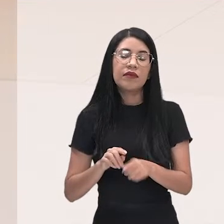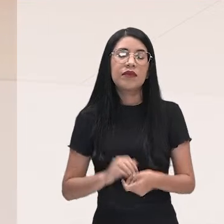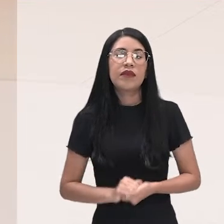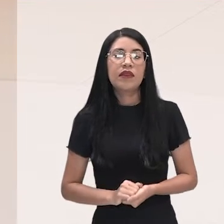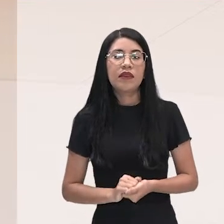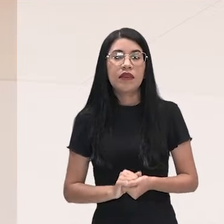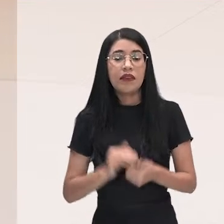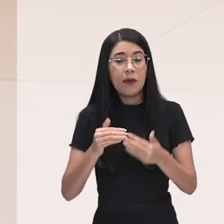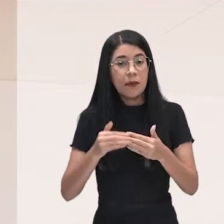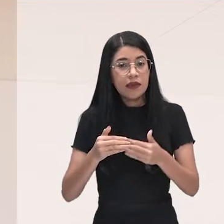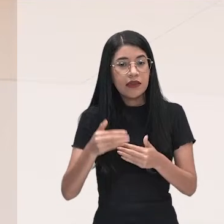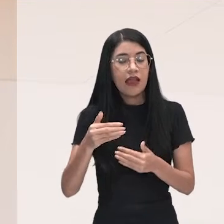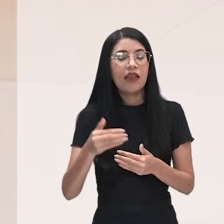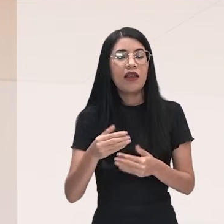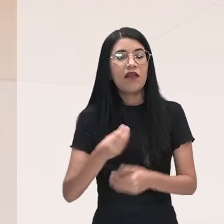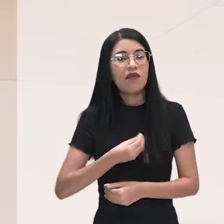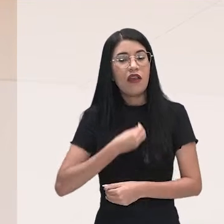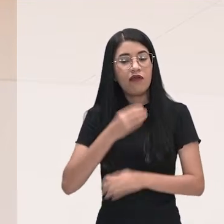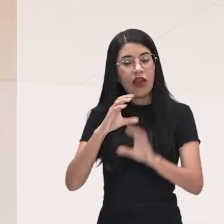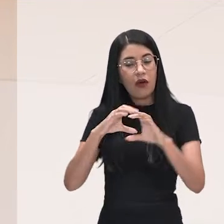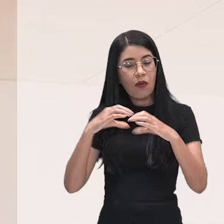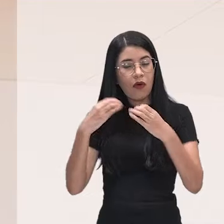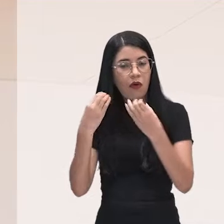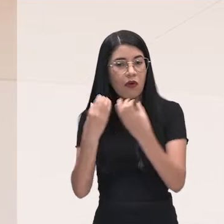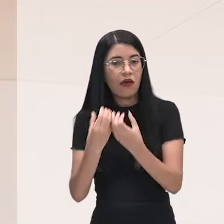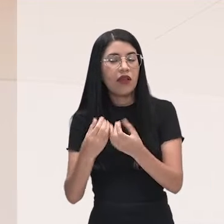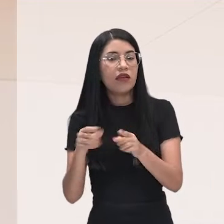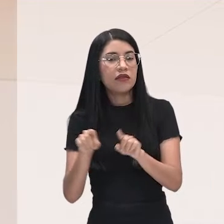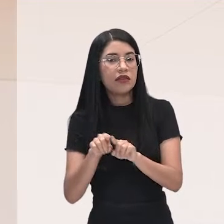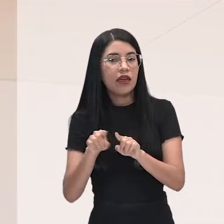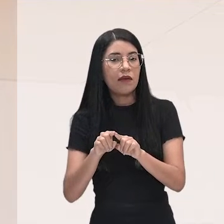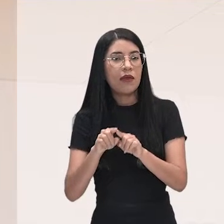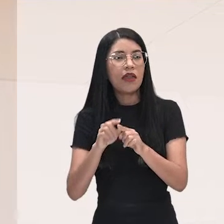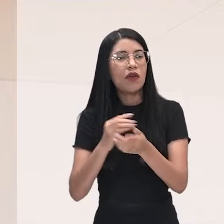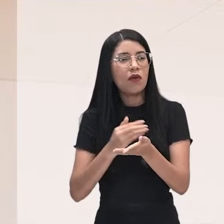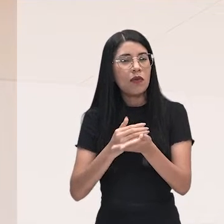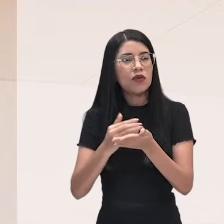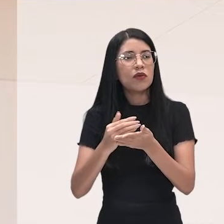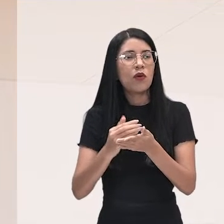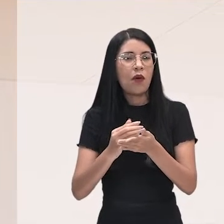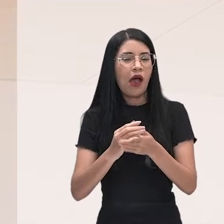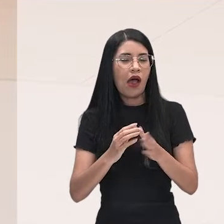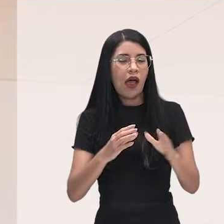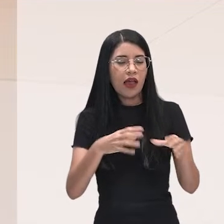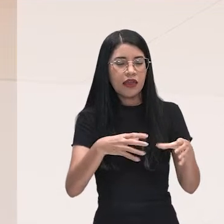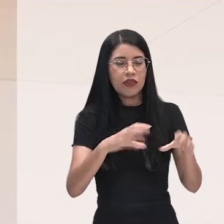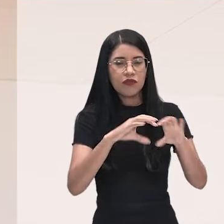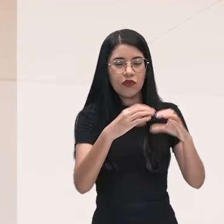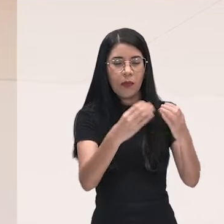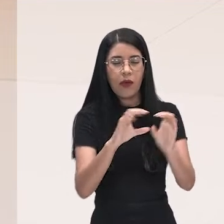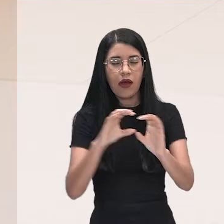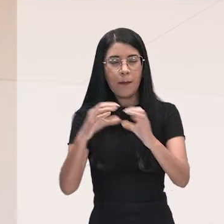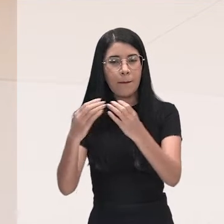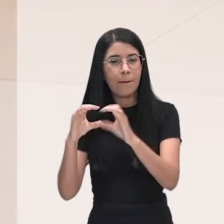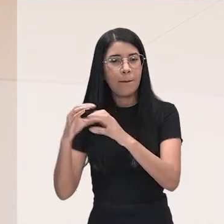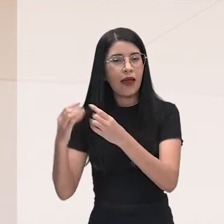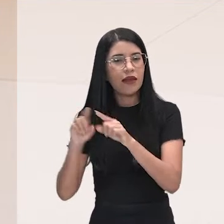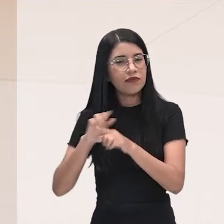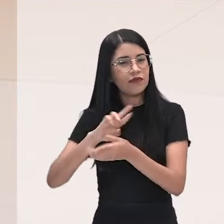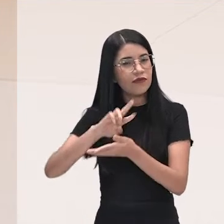atuais. Portanto, nesse momento, a gente vai lá para o século XVIII analisar as implicâncias da primeira